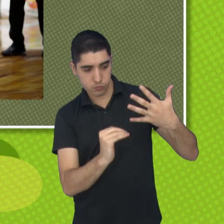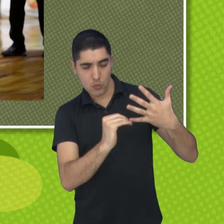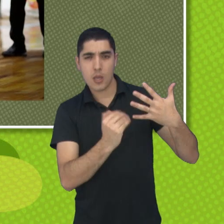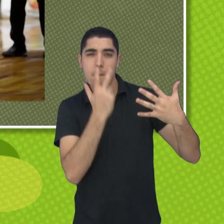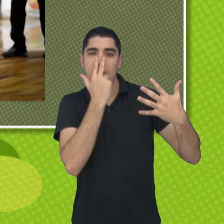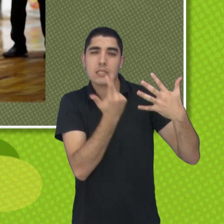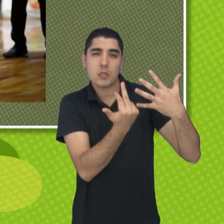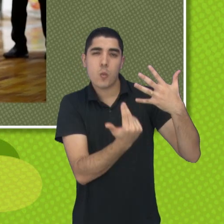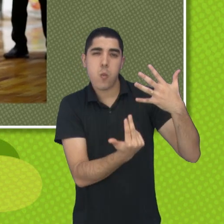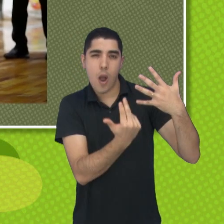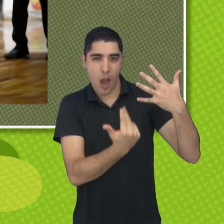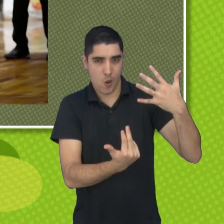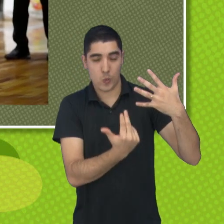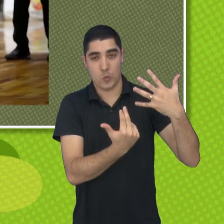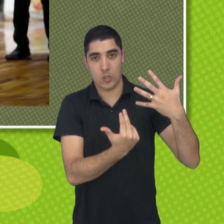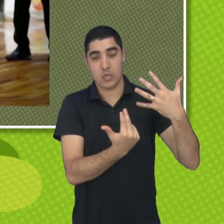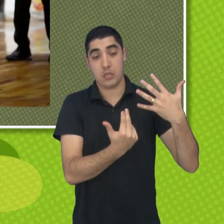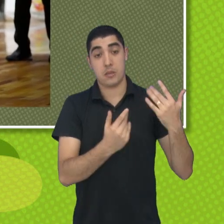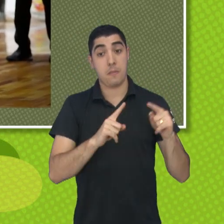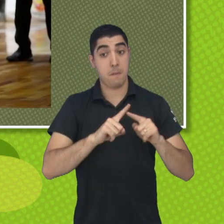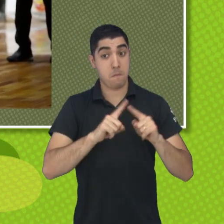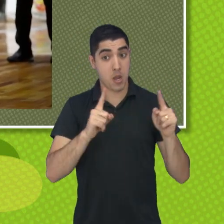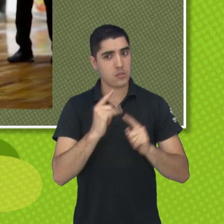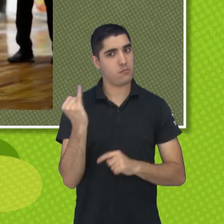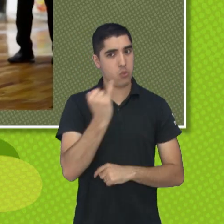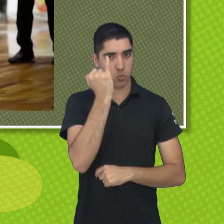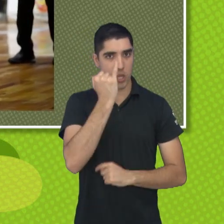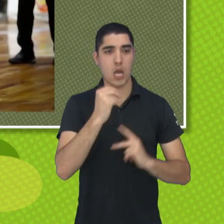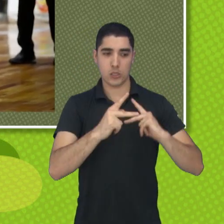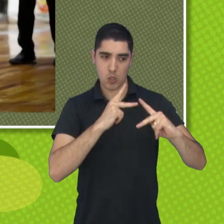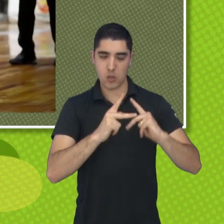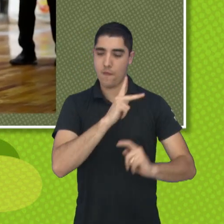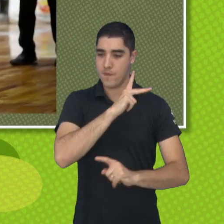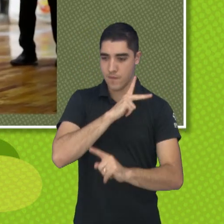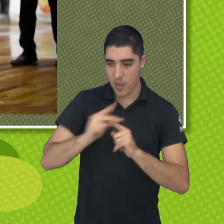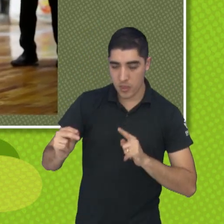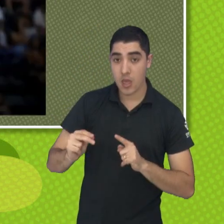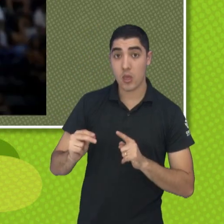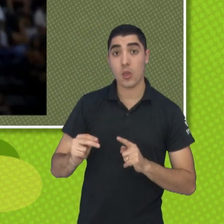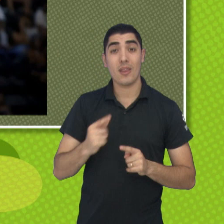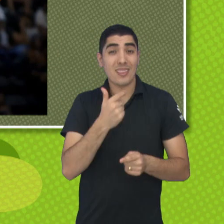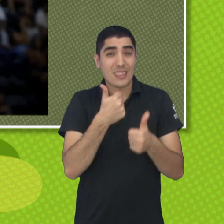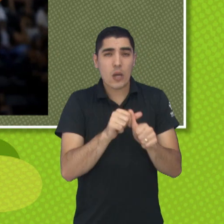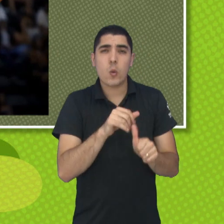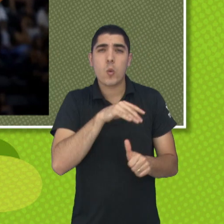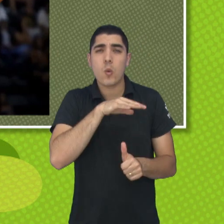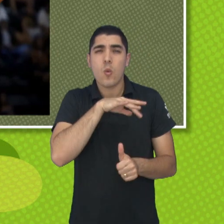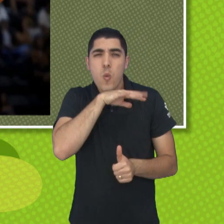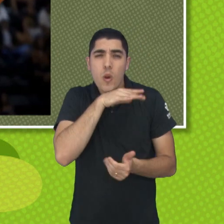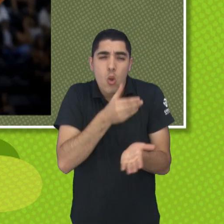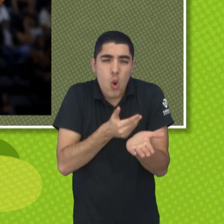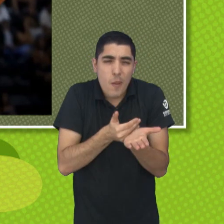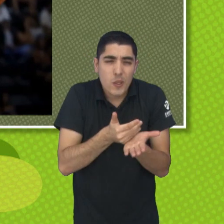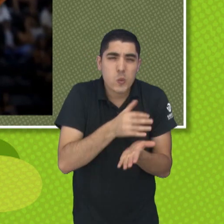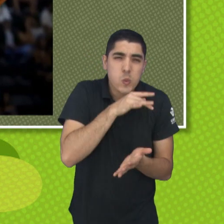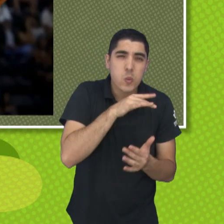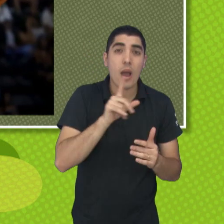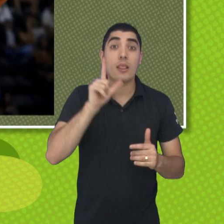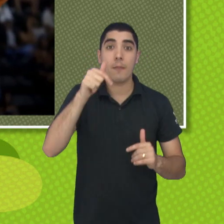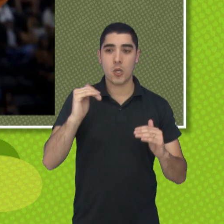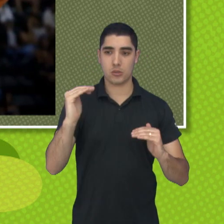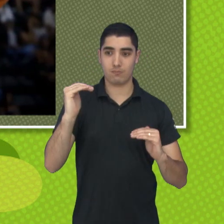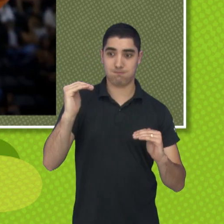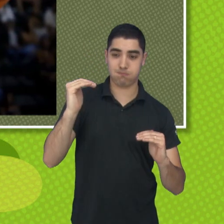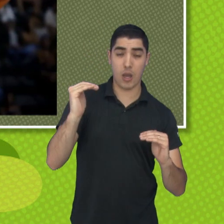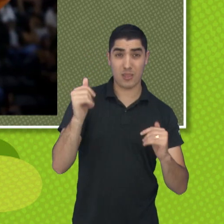né? Então, mas é uma importante vitória para o São José que começou mal, teve uma reação muito boa,